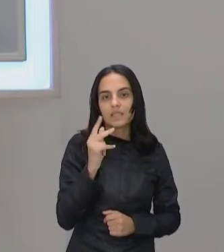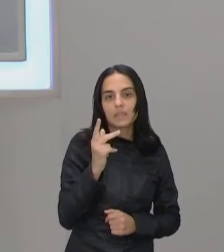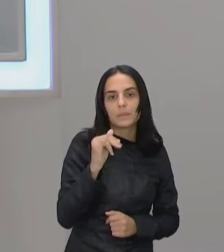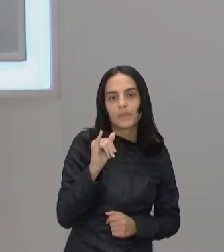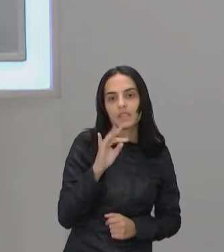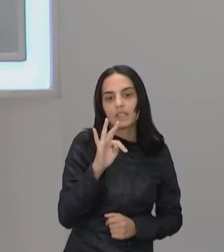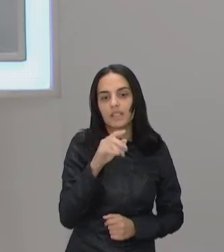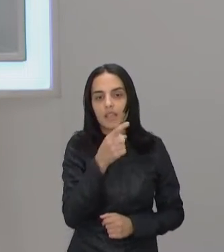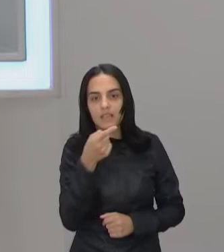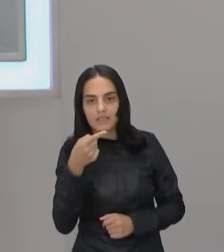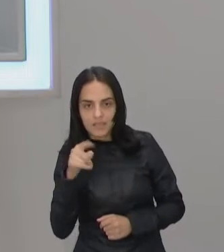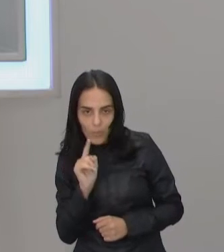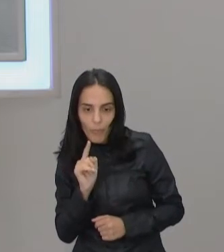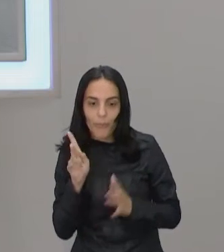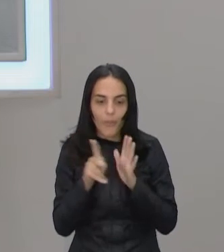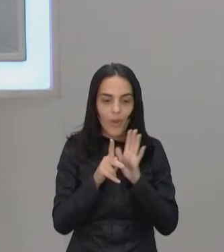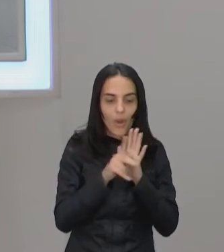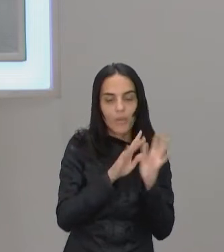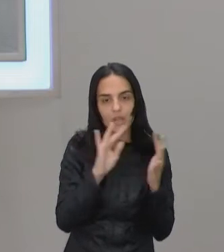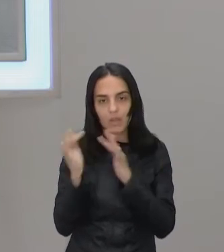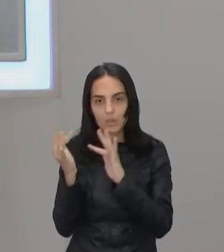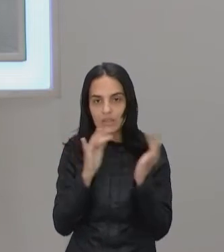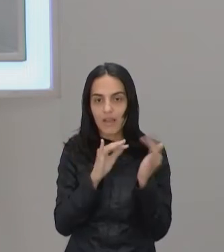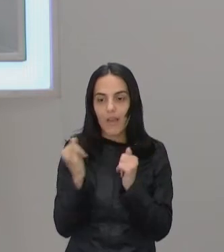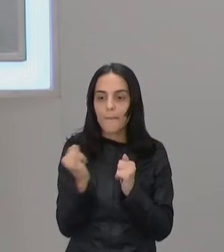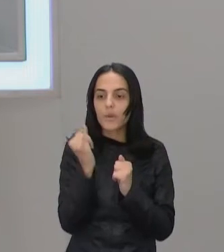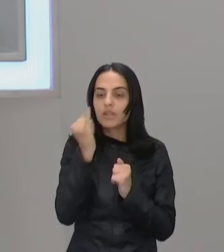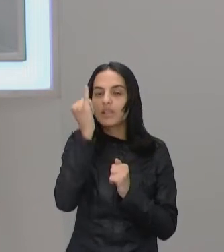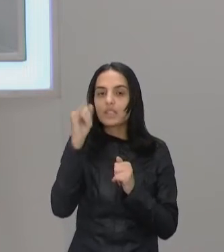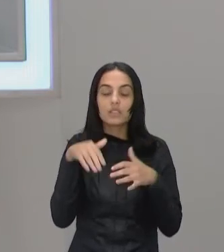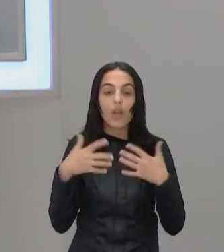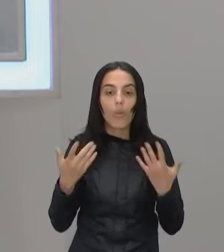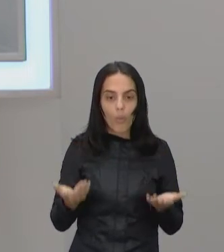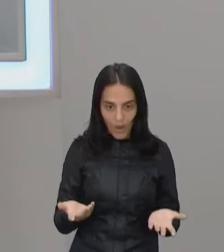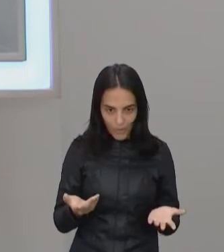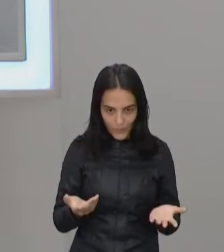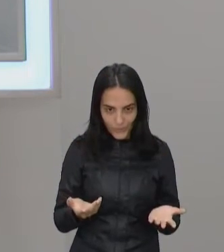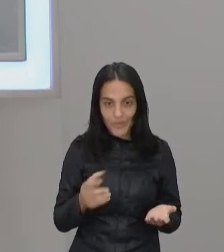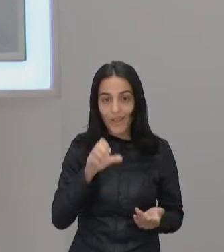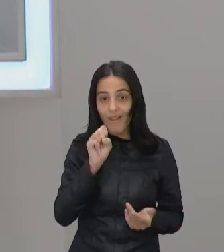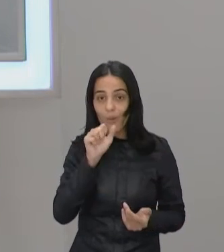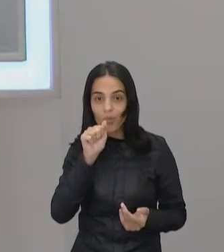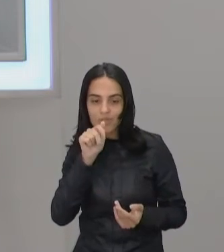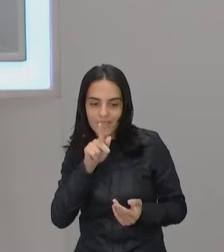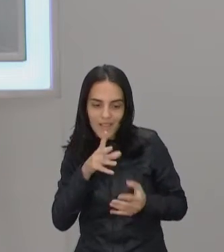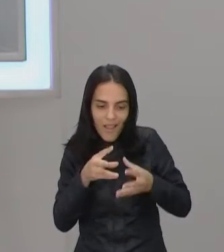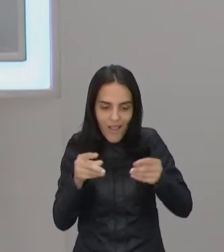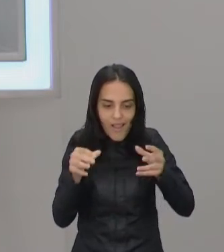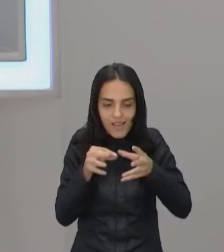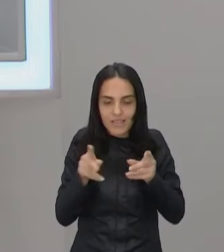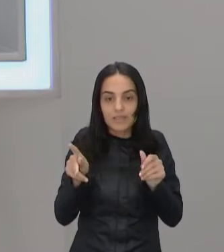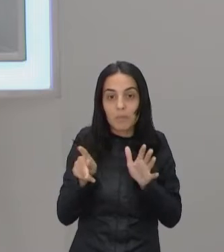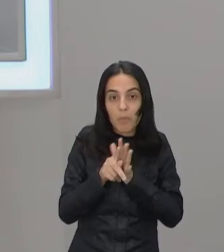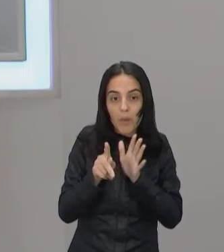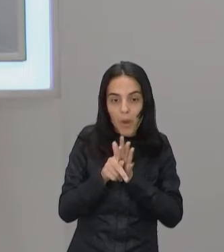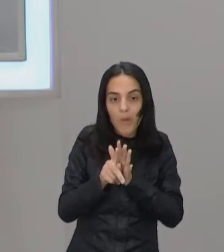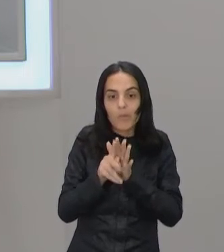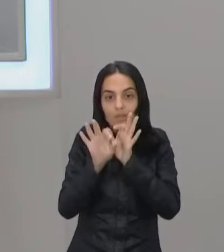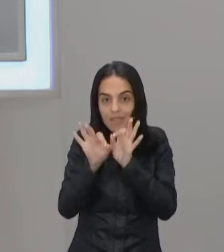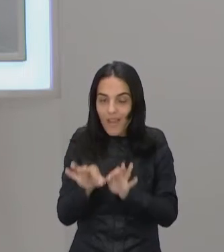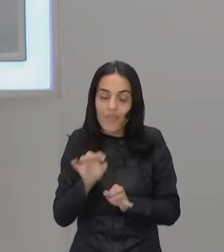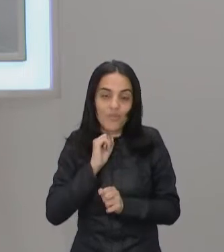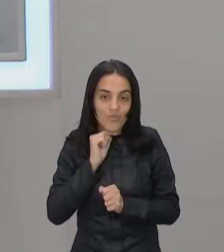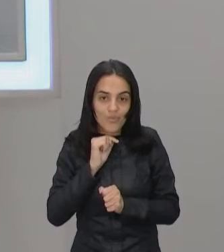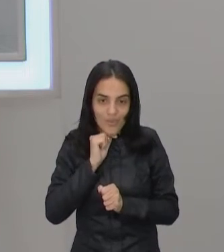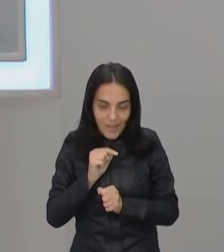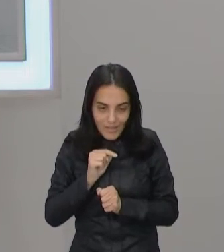de precipitação na natureza? Qual que é essa importância? Tem alguns sais que não são adequados para aquele momento, são compostos que não são adequados naquele